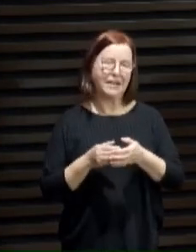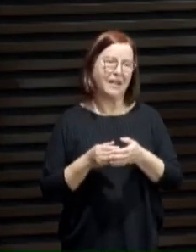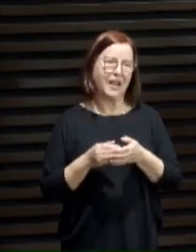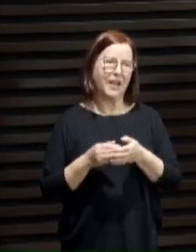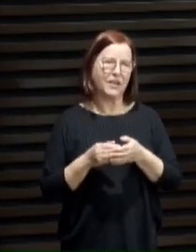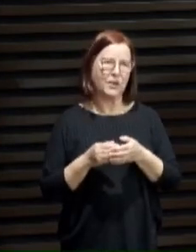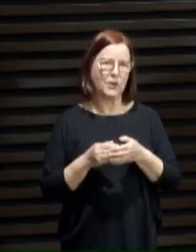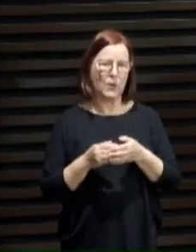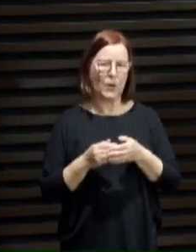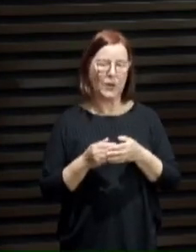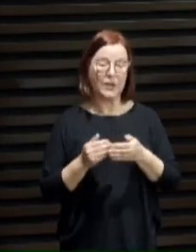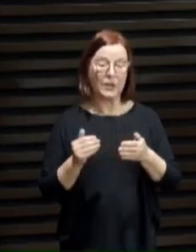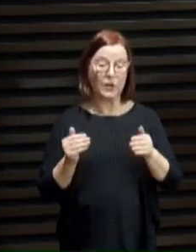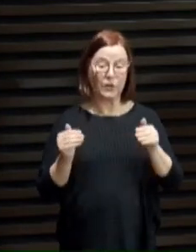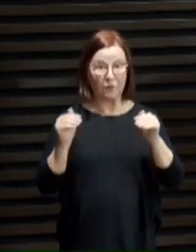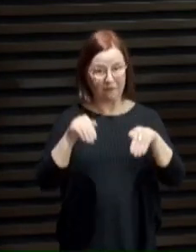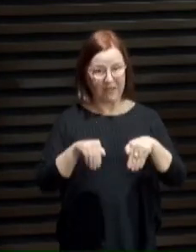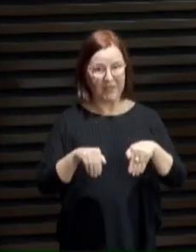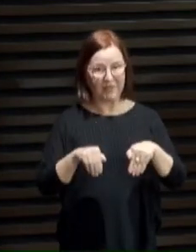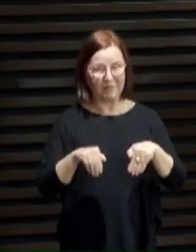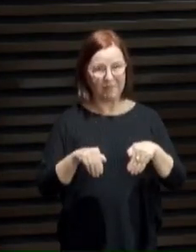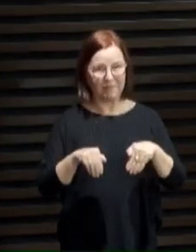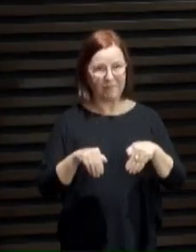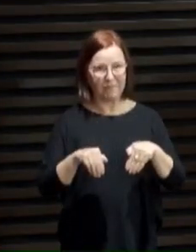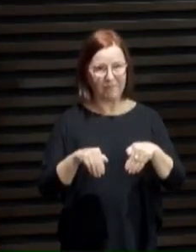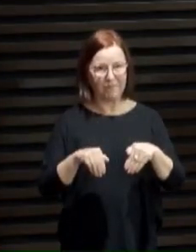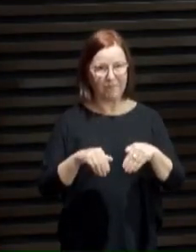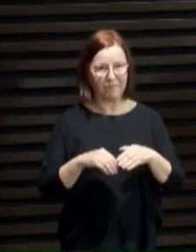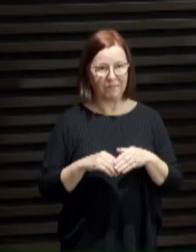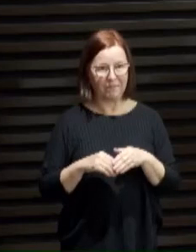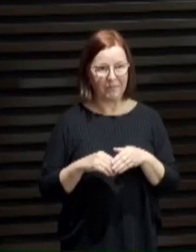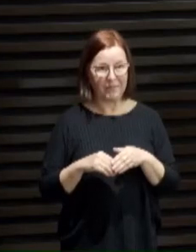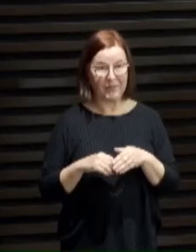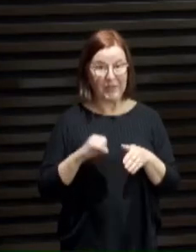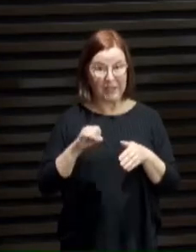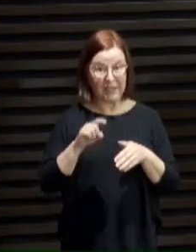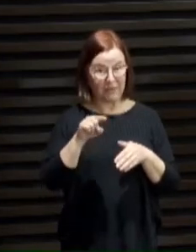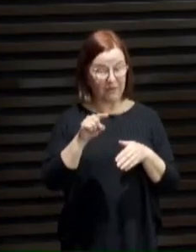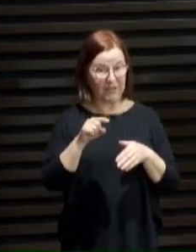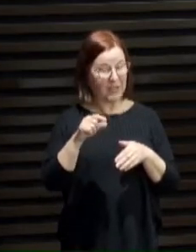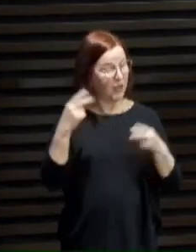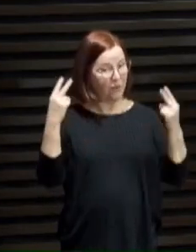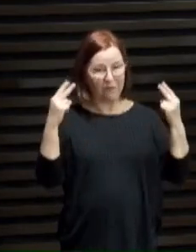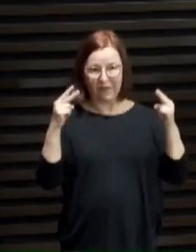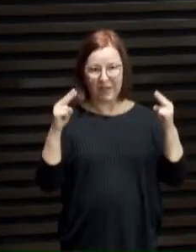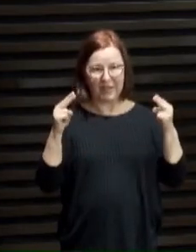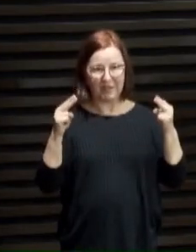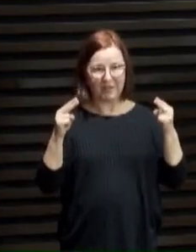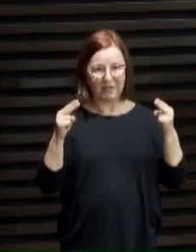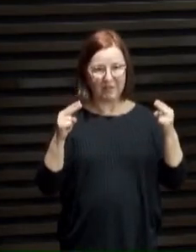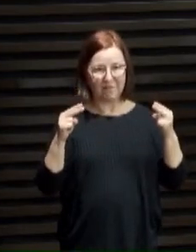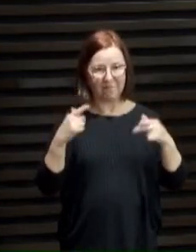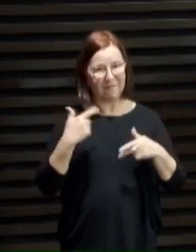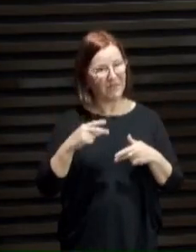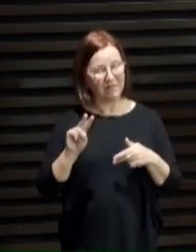Aquela tentação do fim é aquela em que, se você não vence, não tem o amanhã.